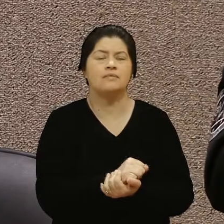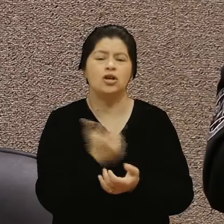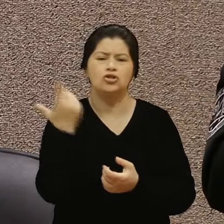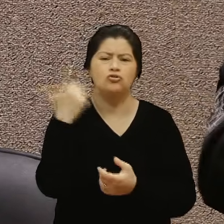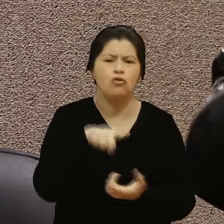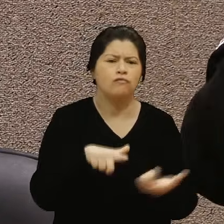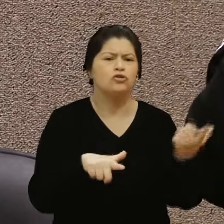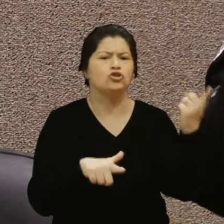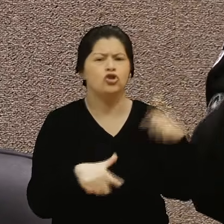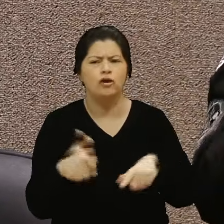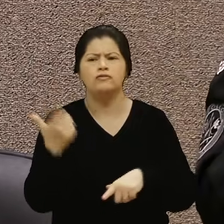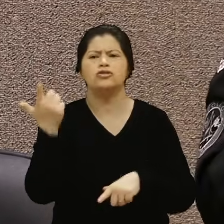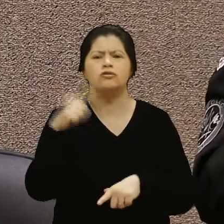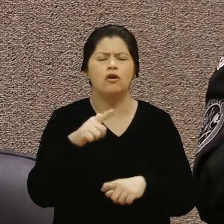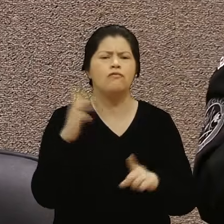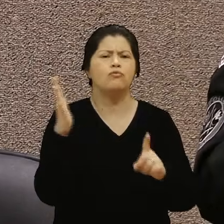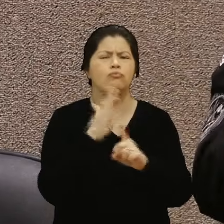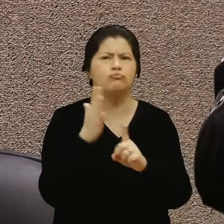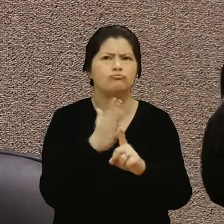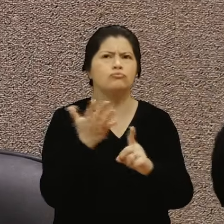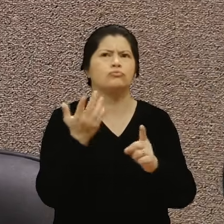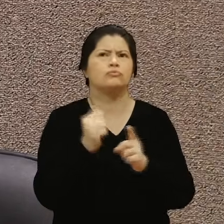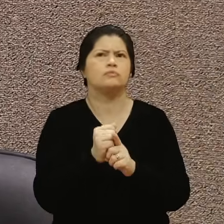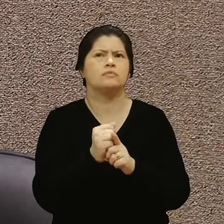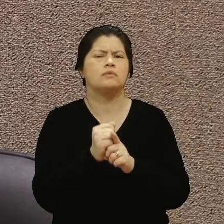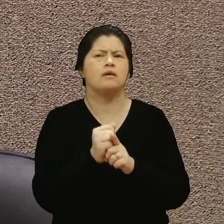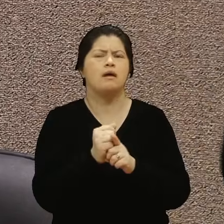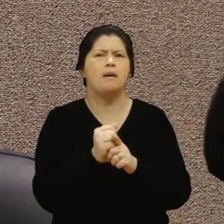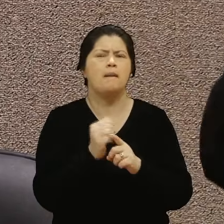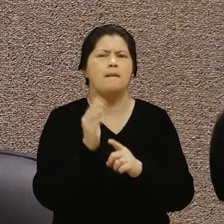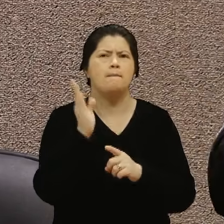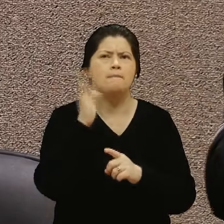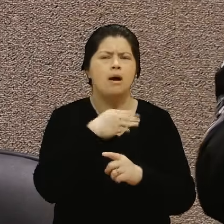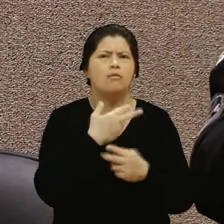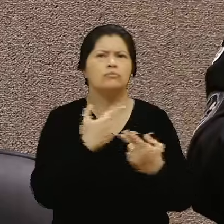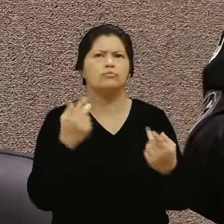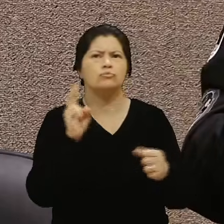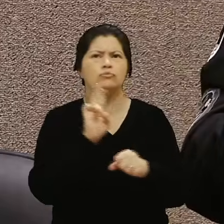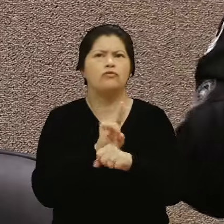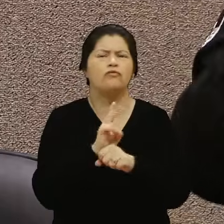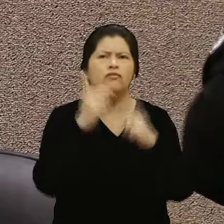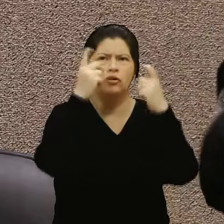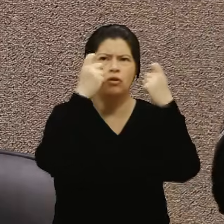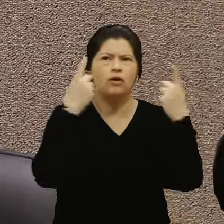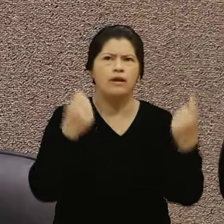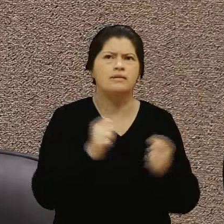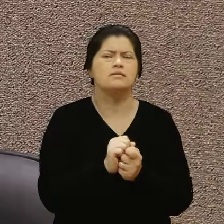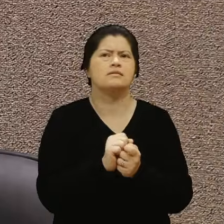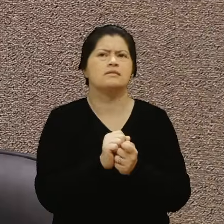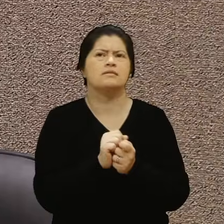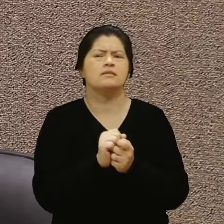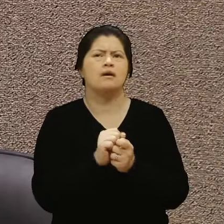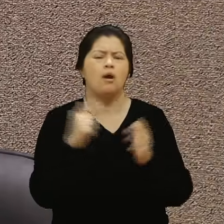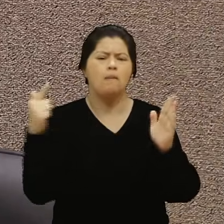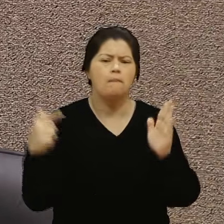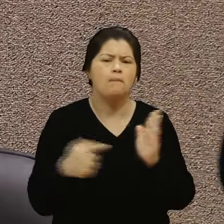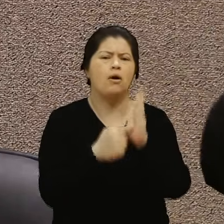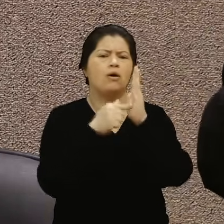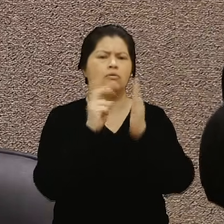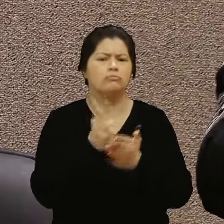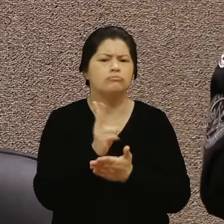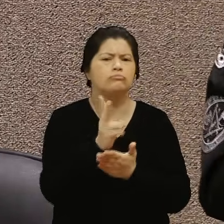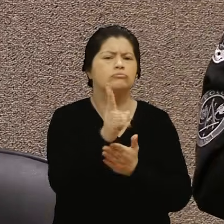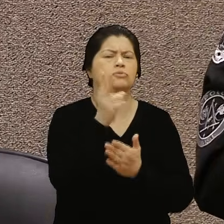repetição de perseguição, de maus tratos, de violência, de denúncias repetidas e